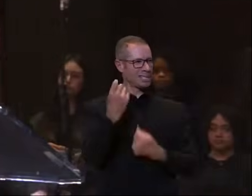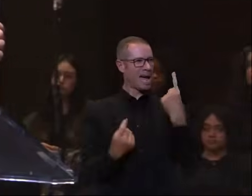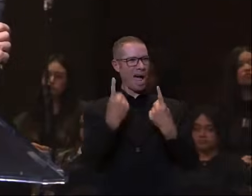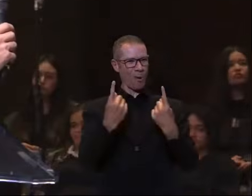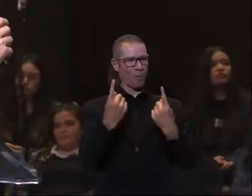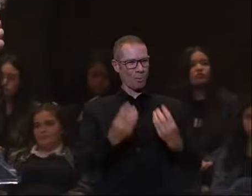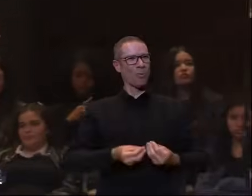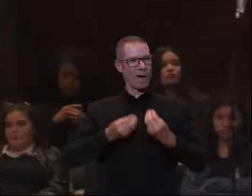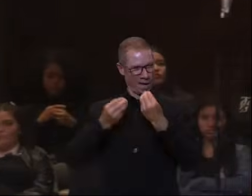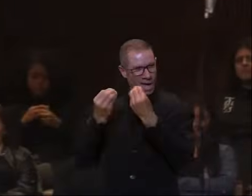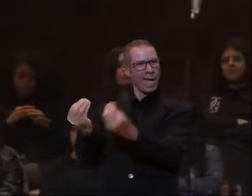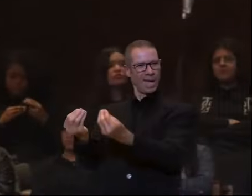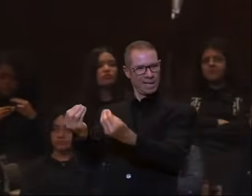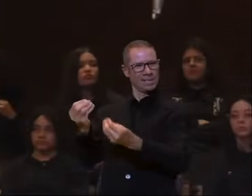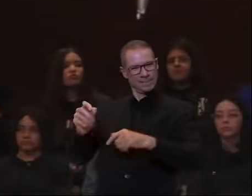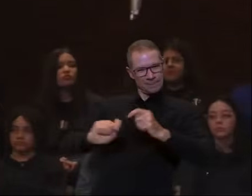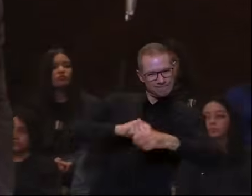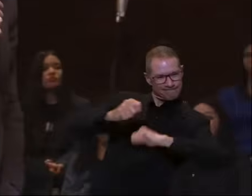virá.